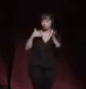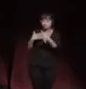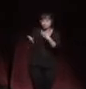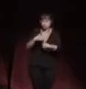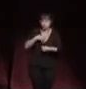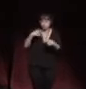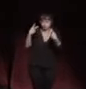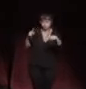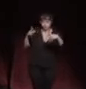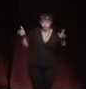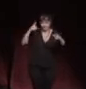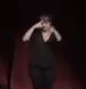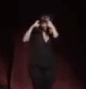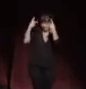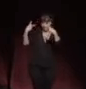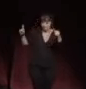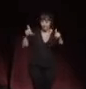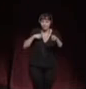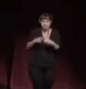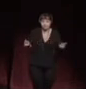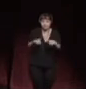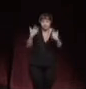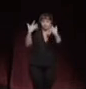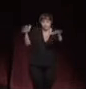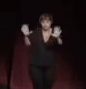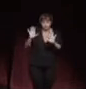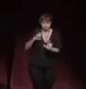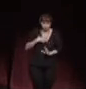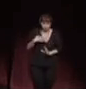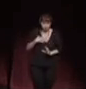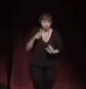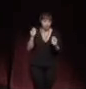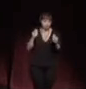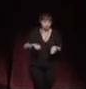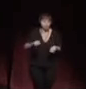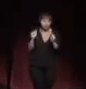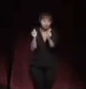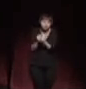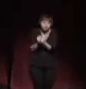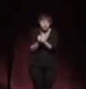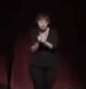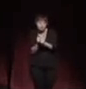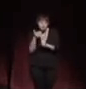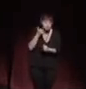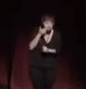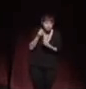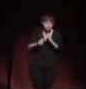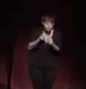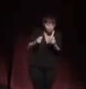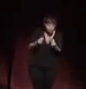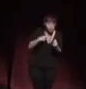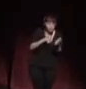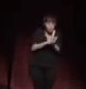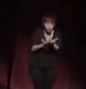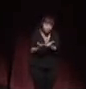vai inventar uma melodia que você quiser e vocês podem observar juntos como é que está acontecendo aqui, ele vai com o seu